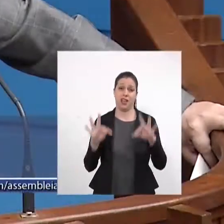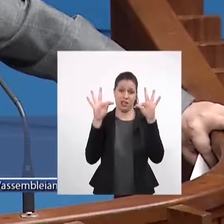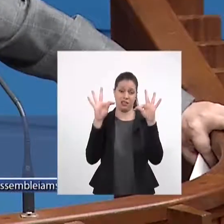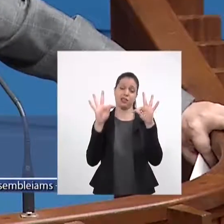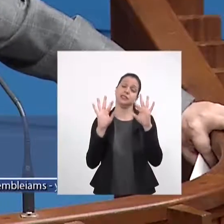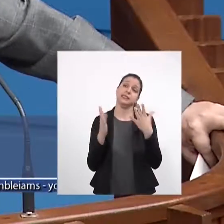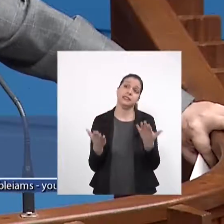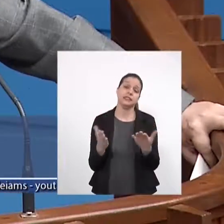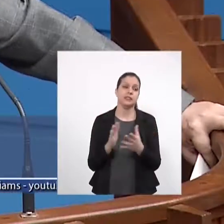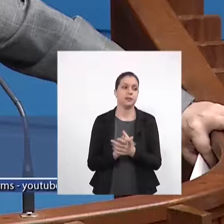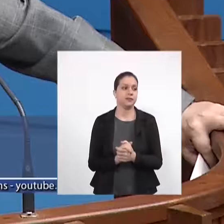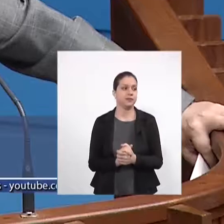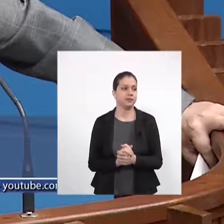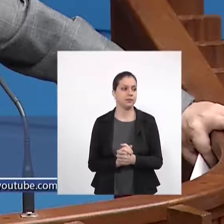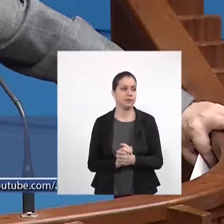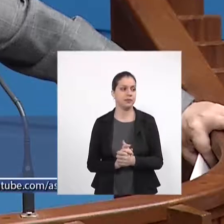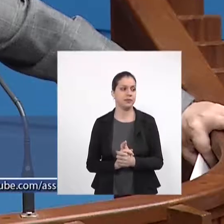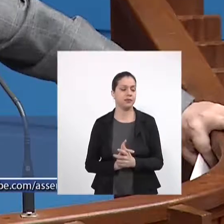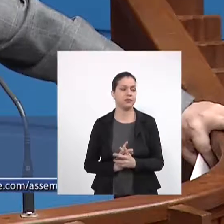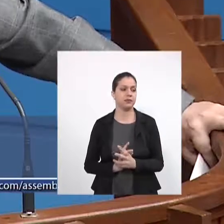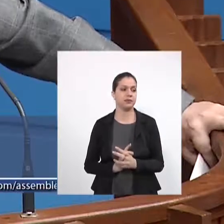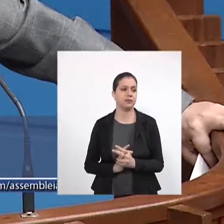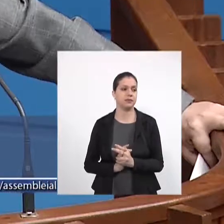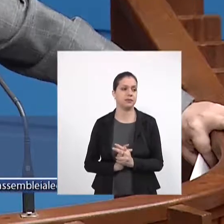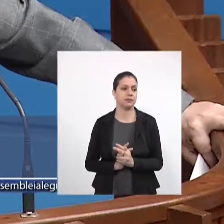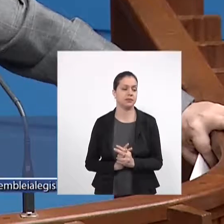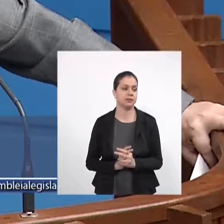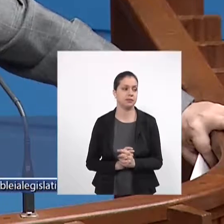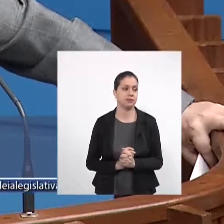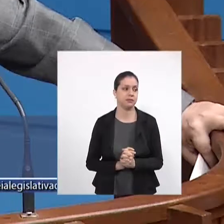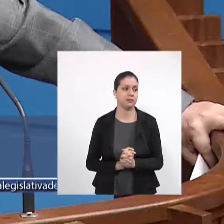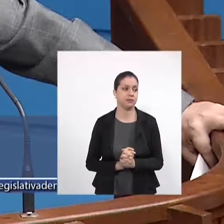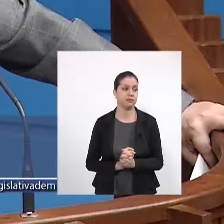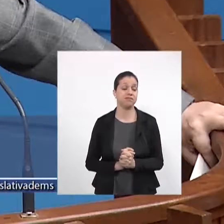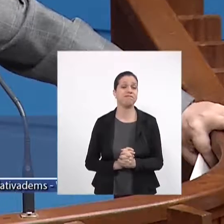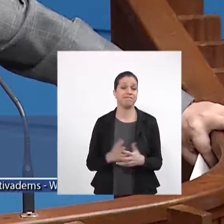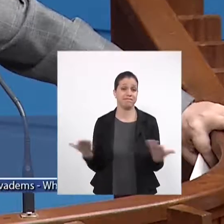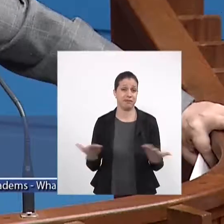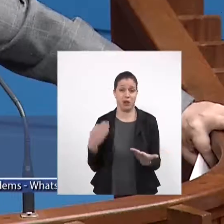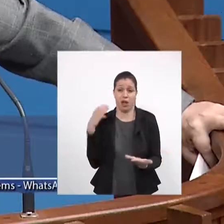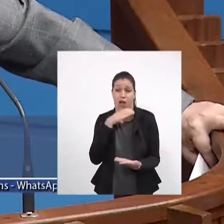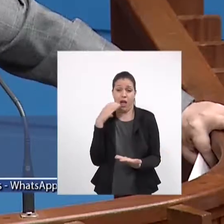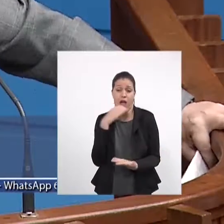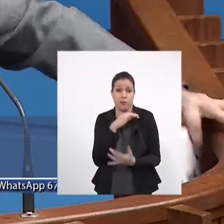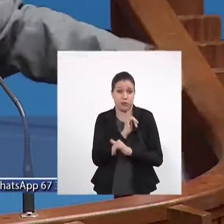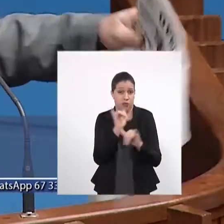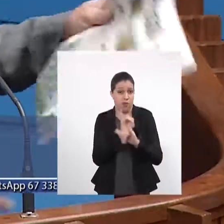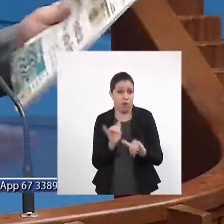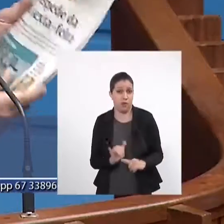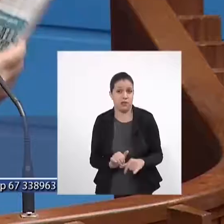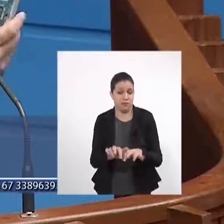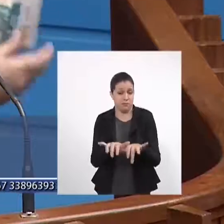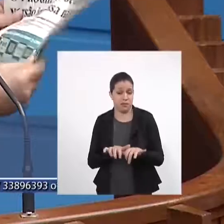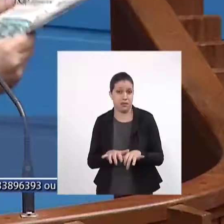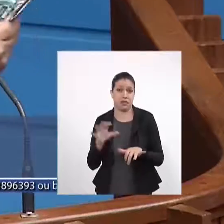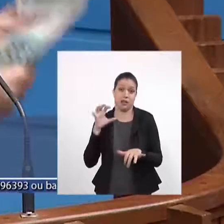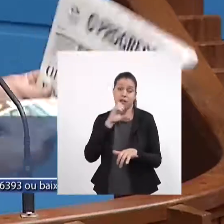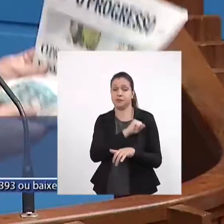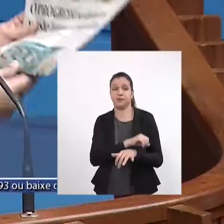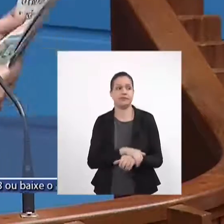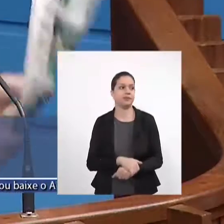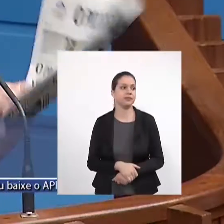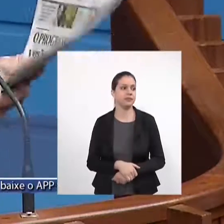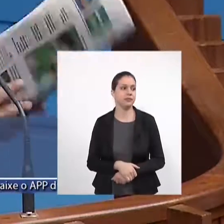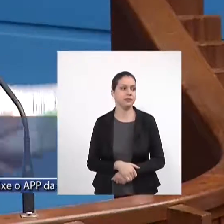parece, meu caro deputado professor Rinaldo, que essa rapidez da informação, que quando o jornal impresso